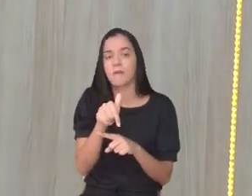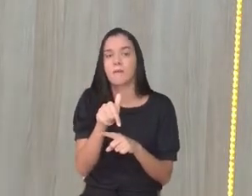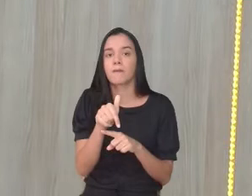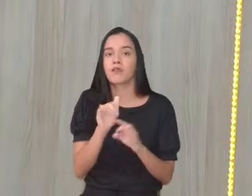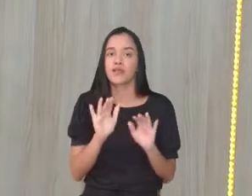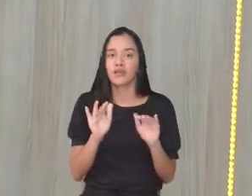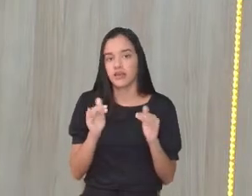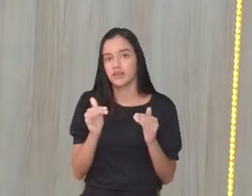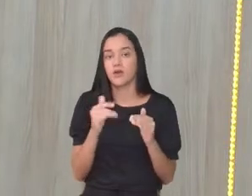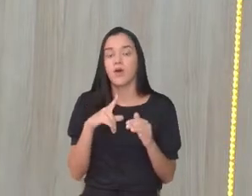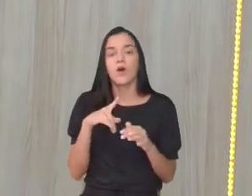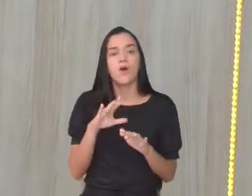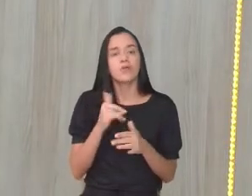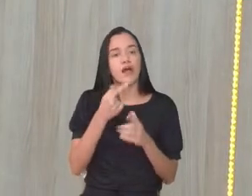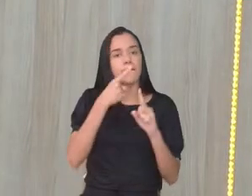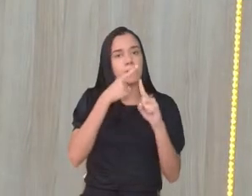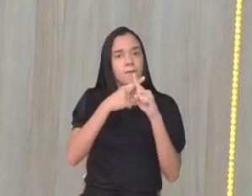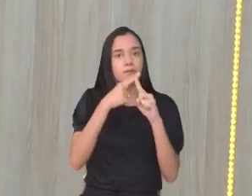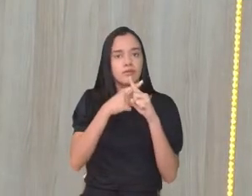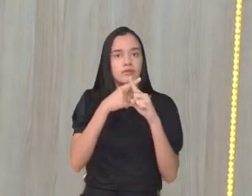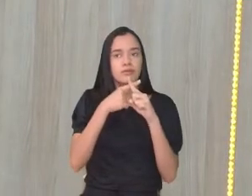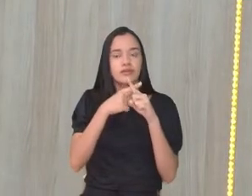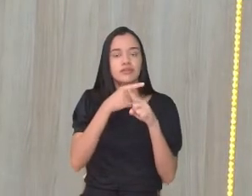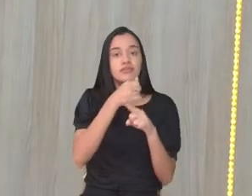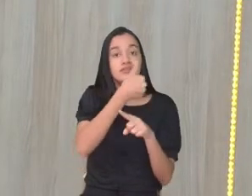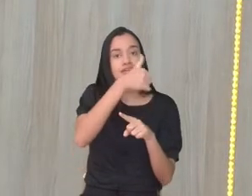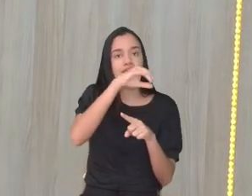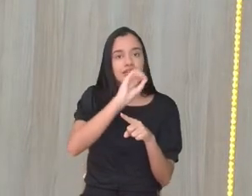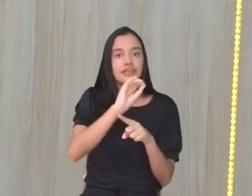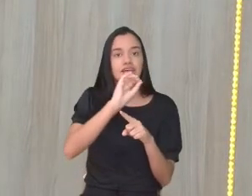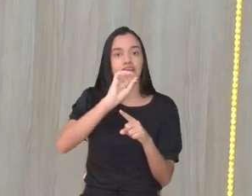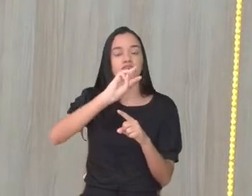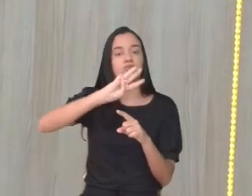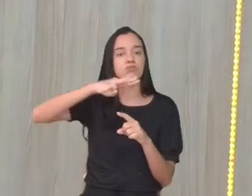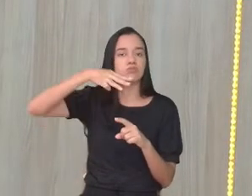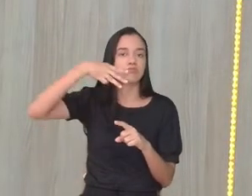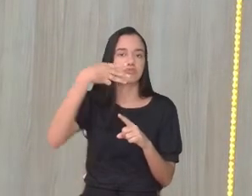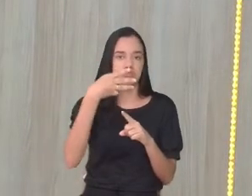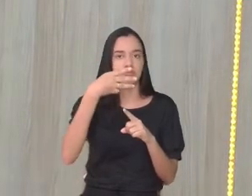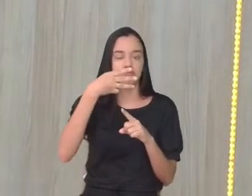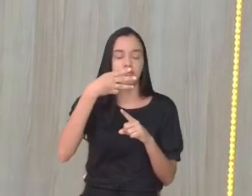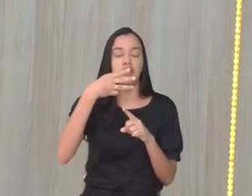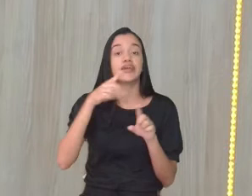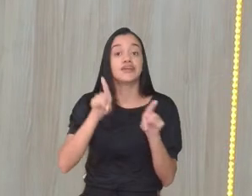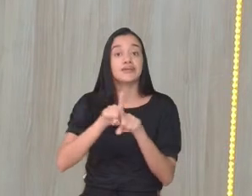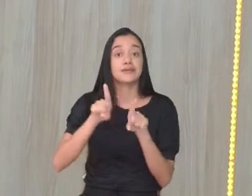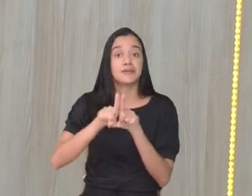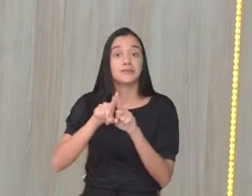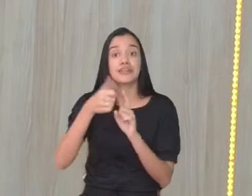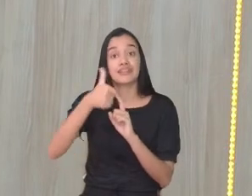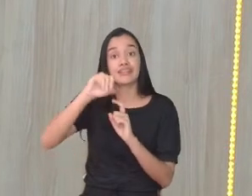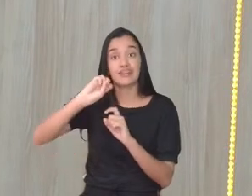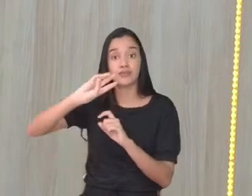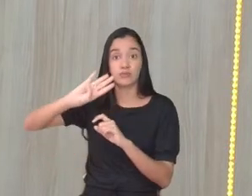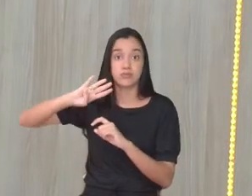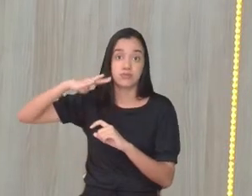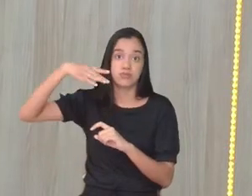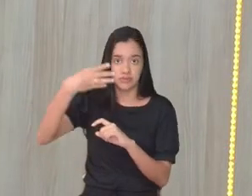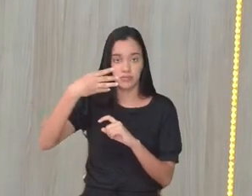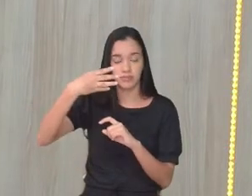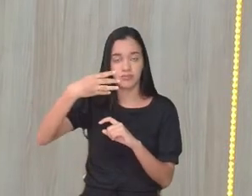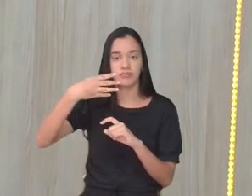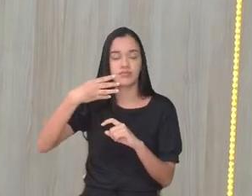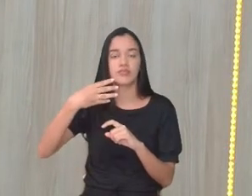Então, nessa multiplicação aqui de 10 elevado ao cubo vezes 10 elevado à quarta, o resultado deu quanto?